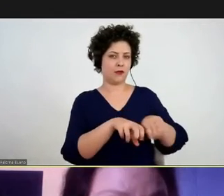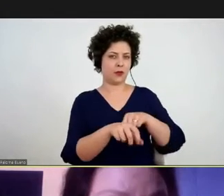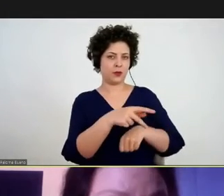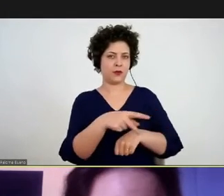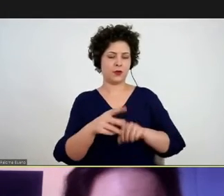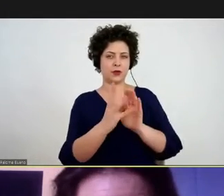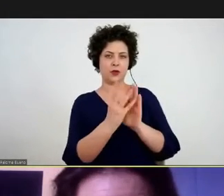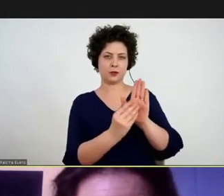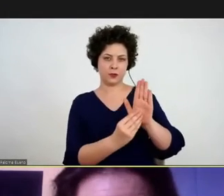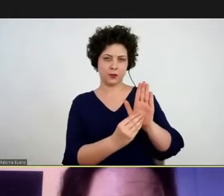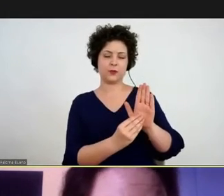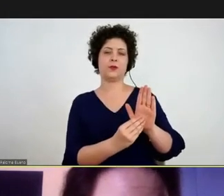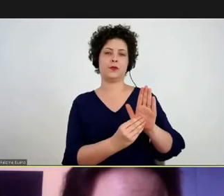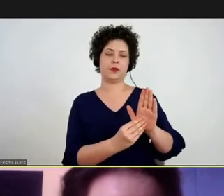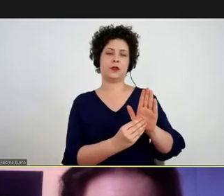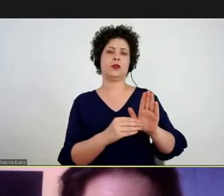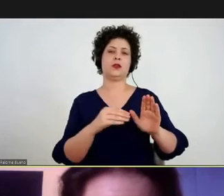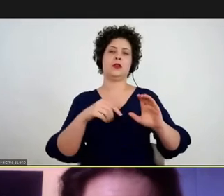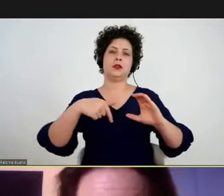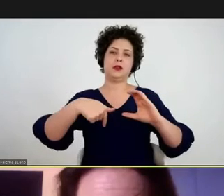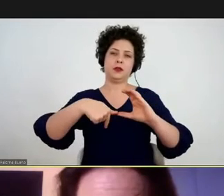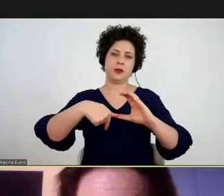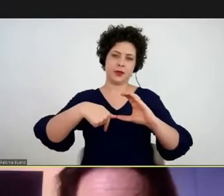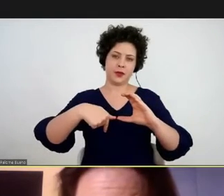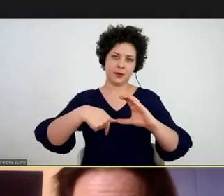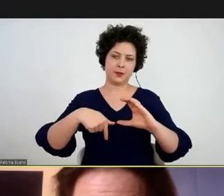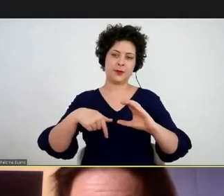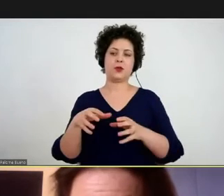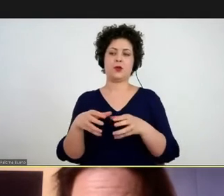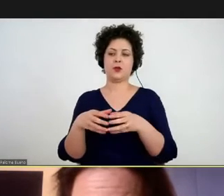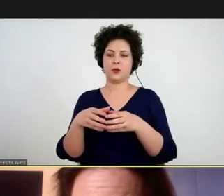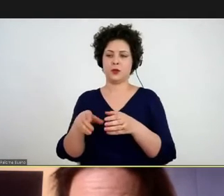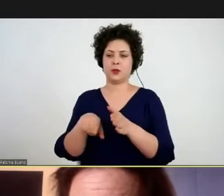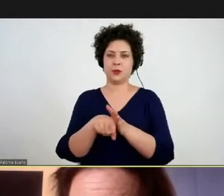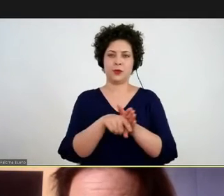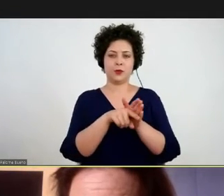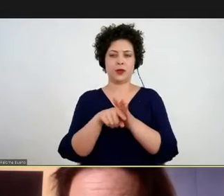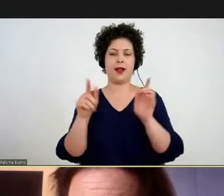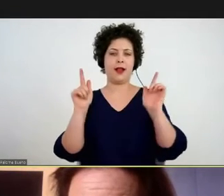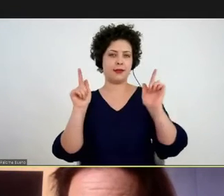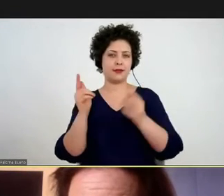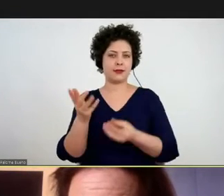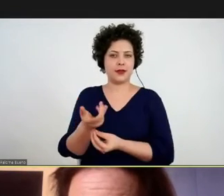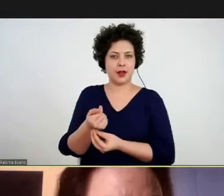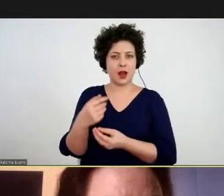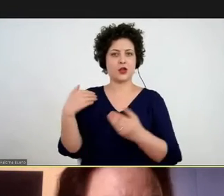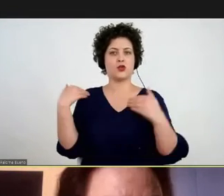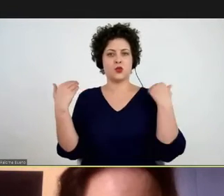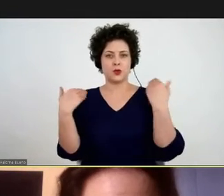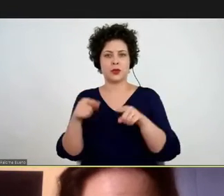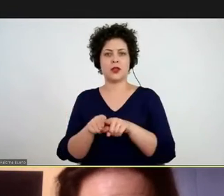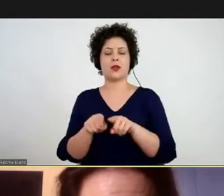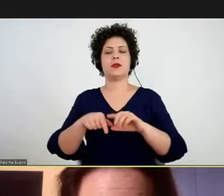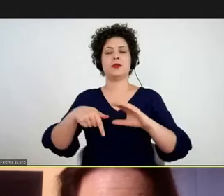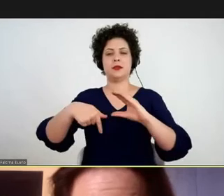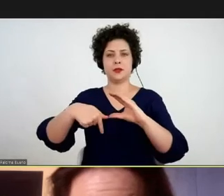Currículo Escolar, do CNPq, o Grupo de Pesquisa Lazer e Arte no Turismo, também do